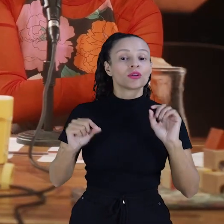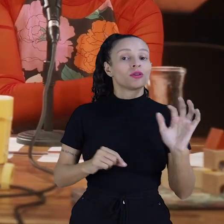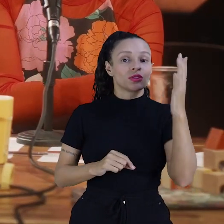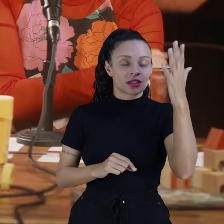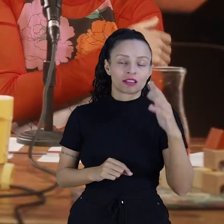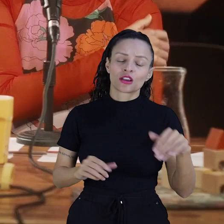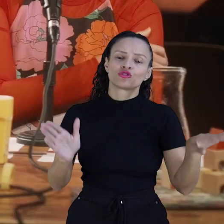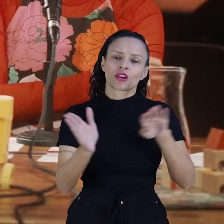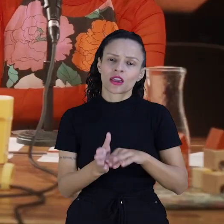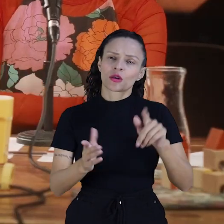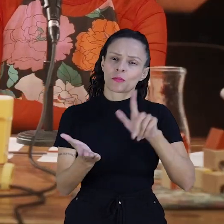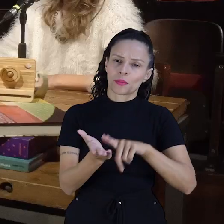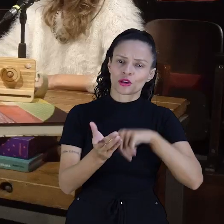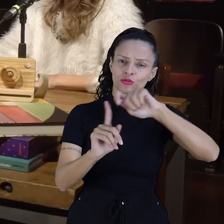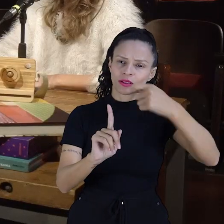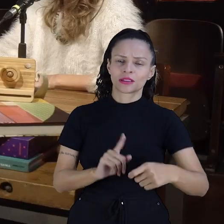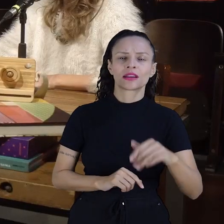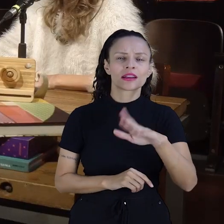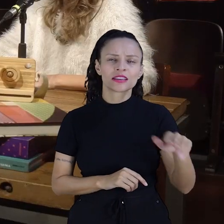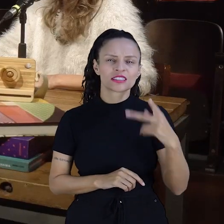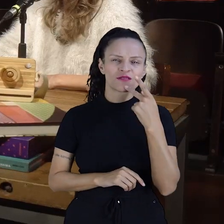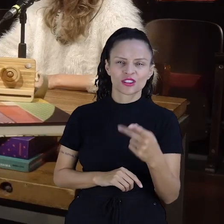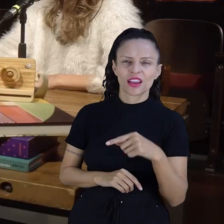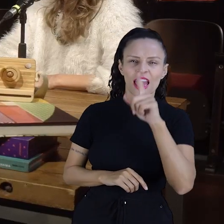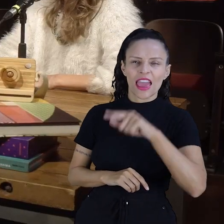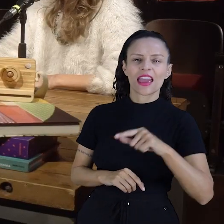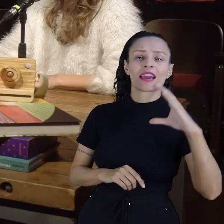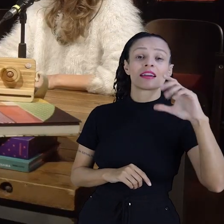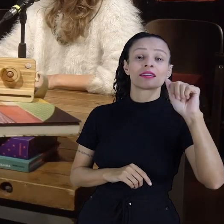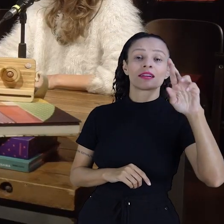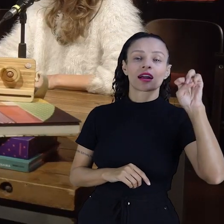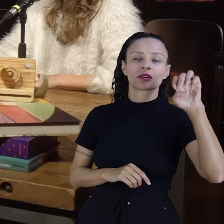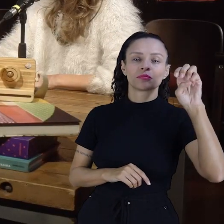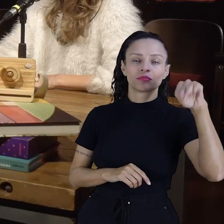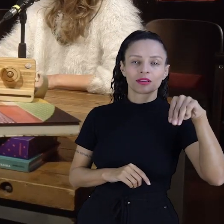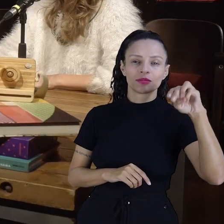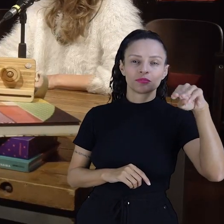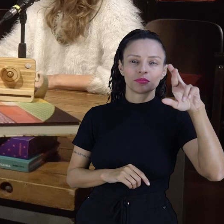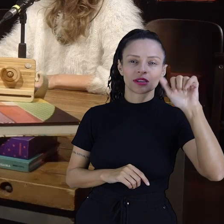que acontece? Cheguei com o papel de banana e na hora uma criança disse, é Carmen Miranda.